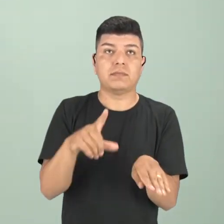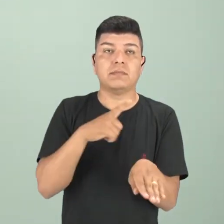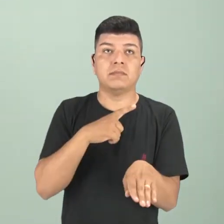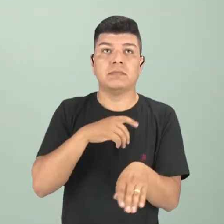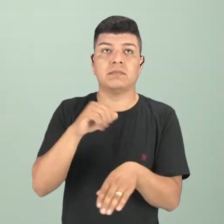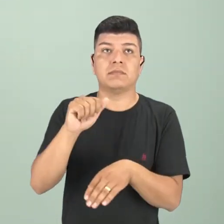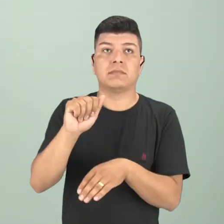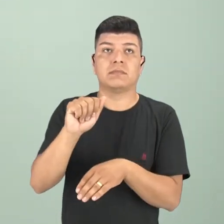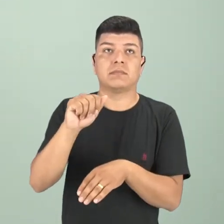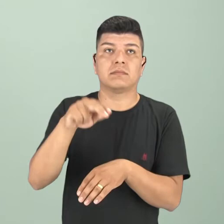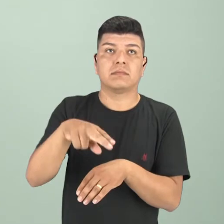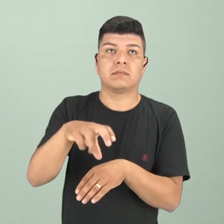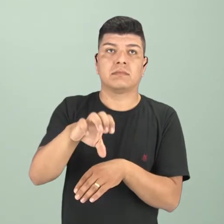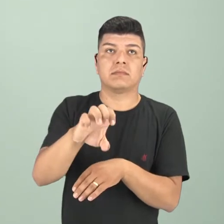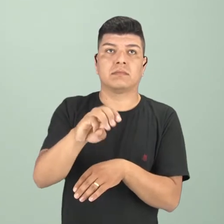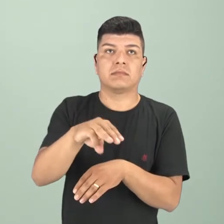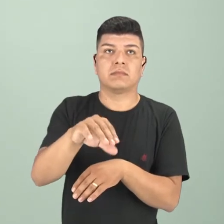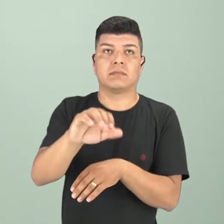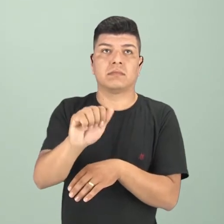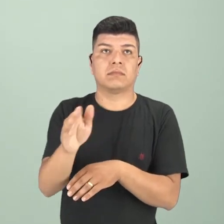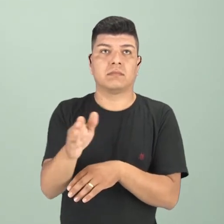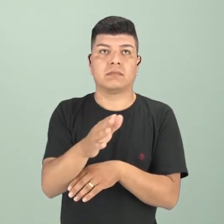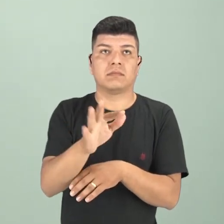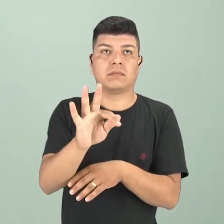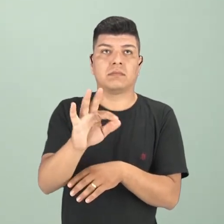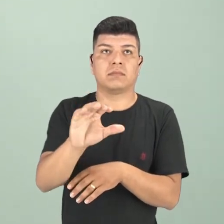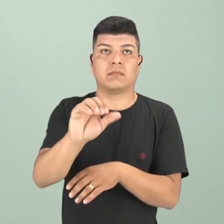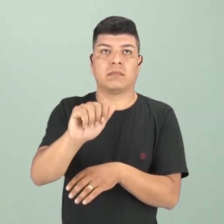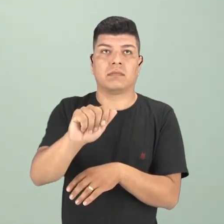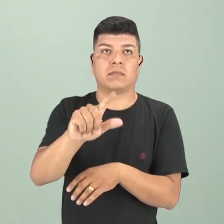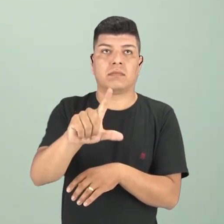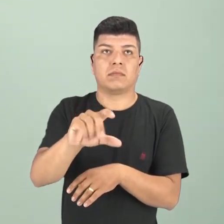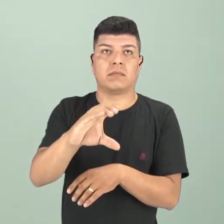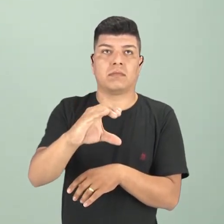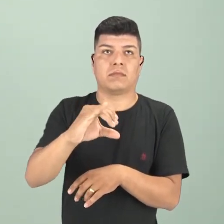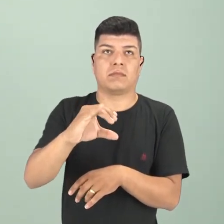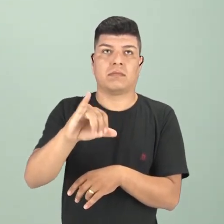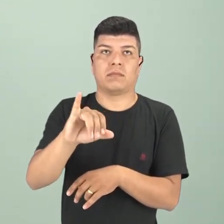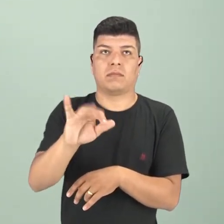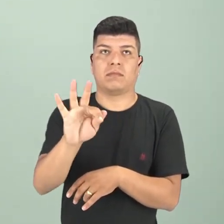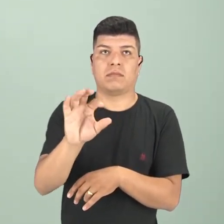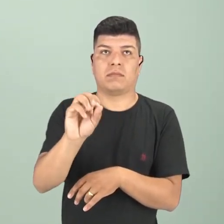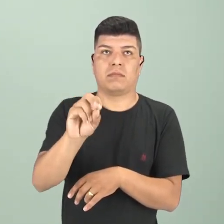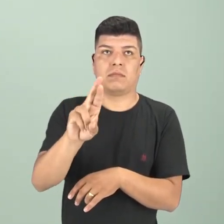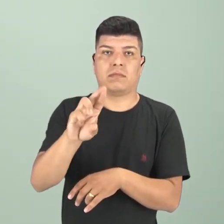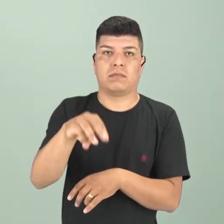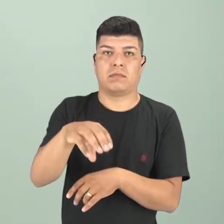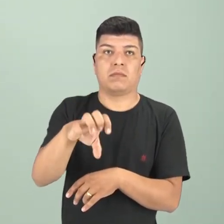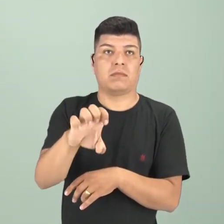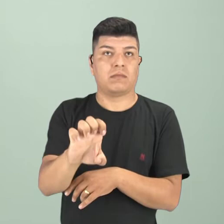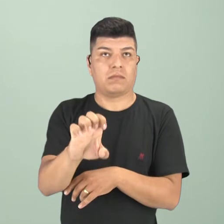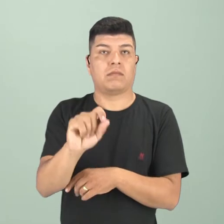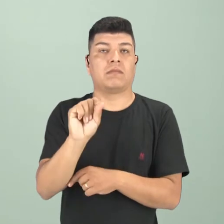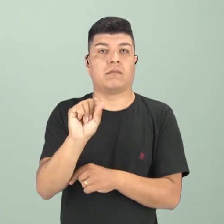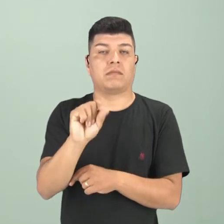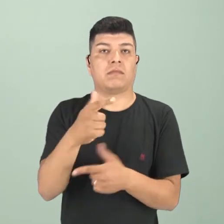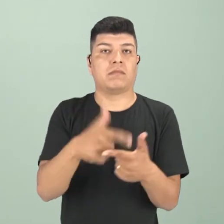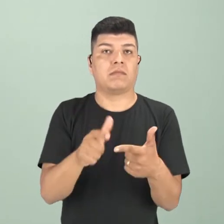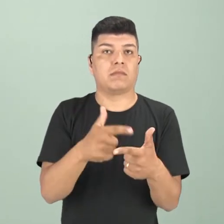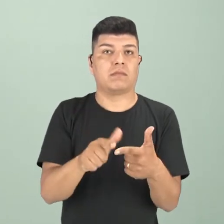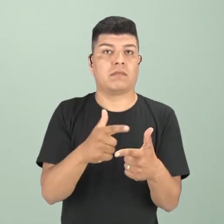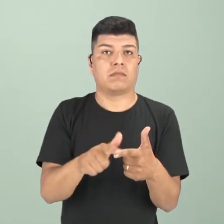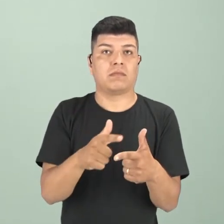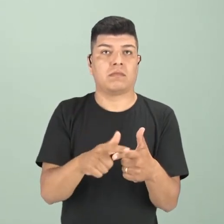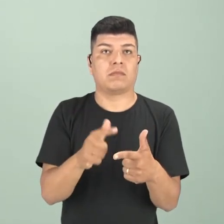é a anemia falciforme anemia falciforme esse nome falciforme vende um